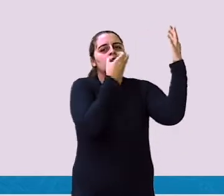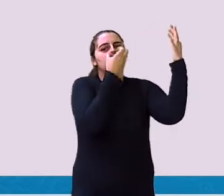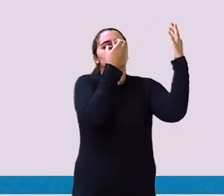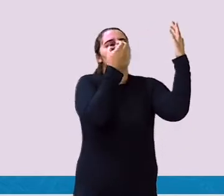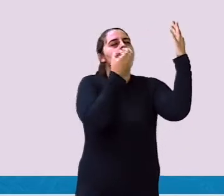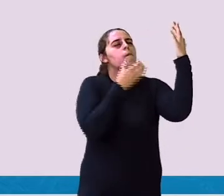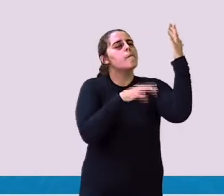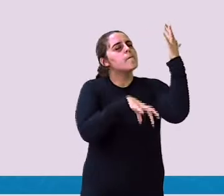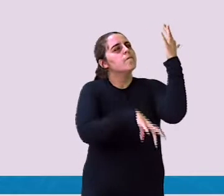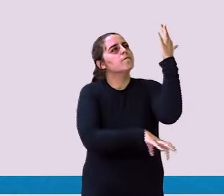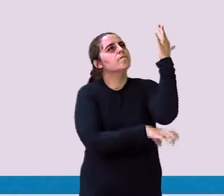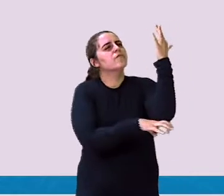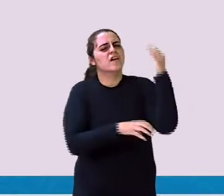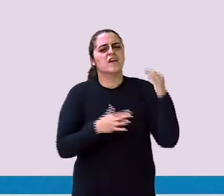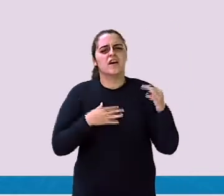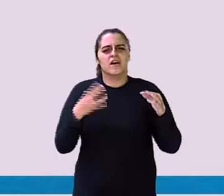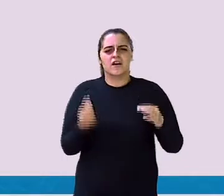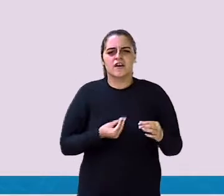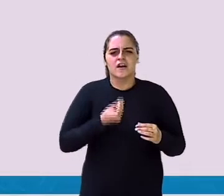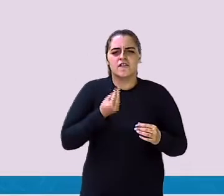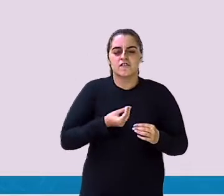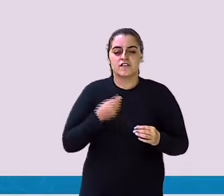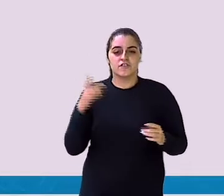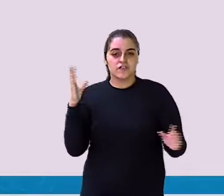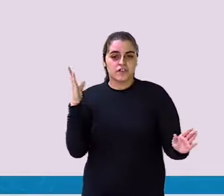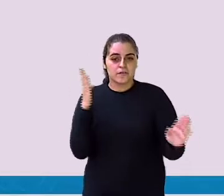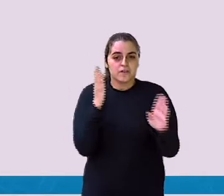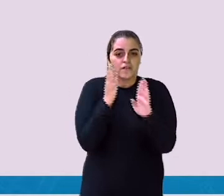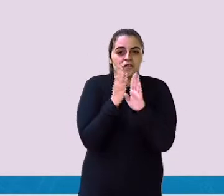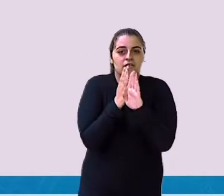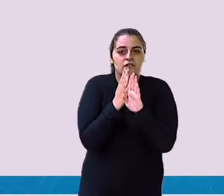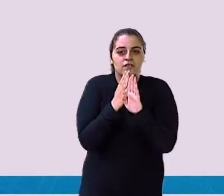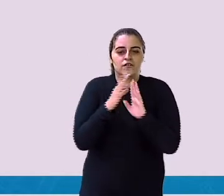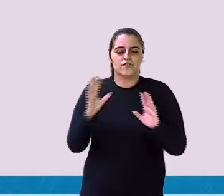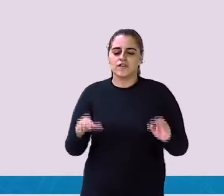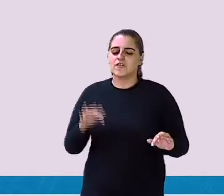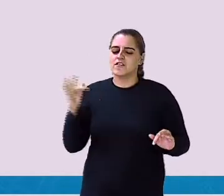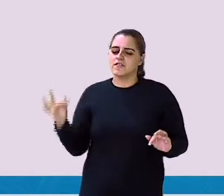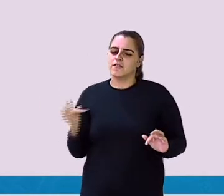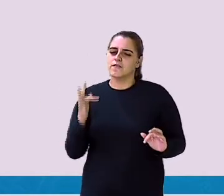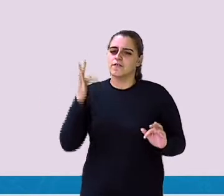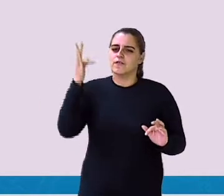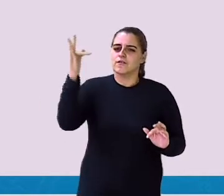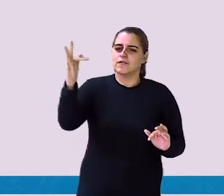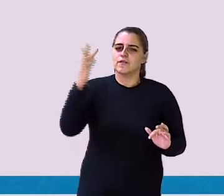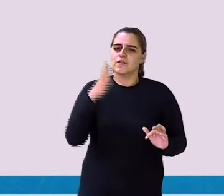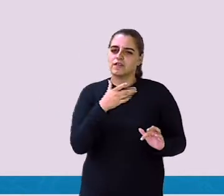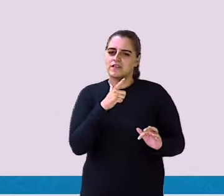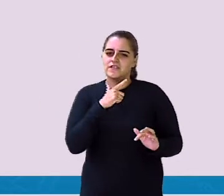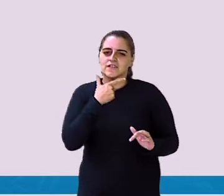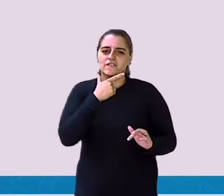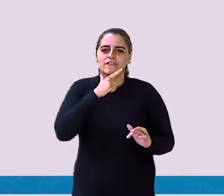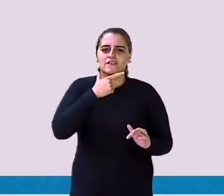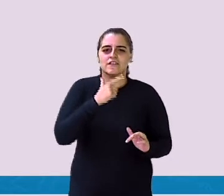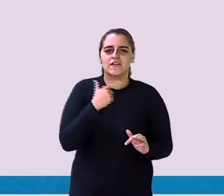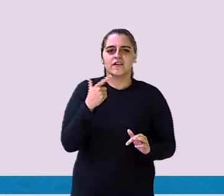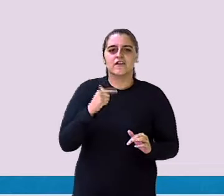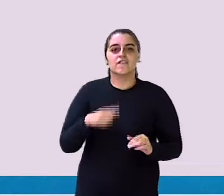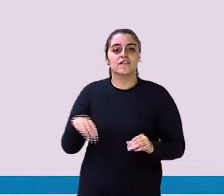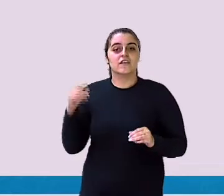Será que a vida acaba encontrando Um jeito bom da gente ser feliz